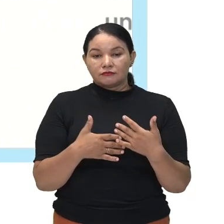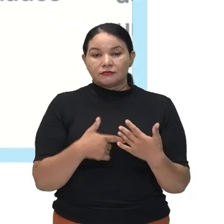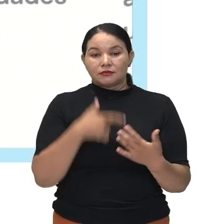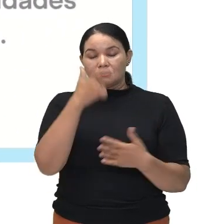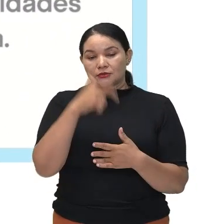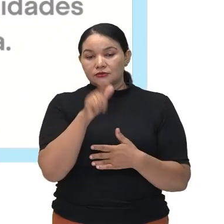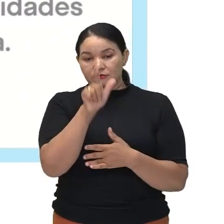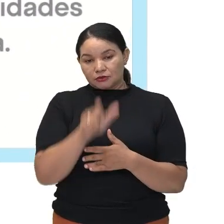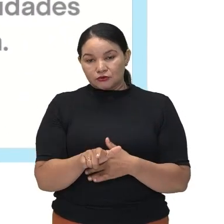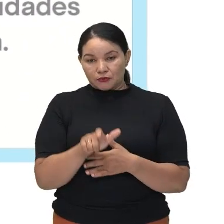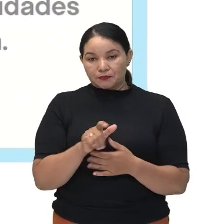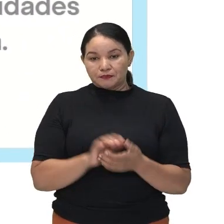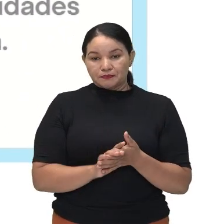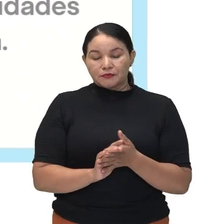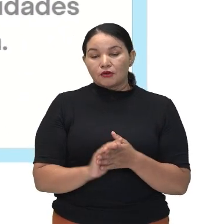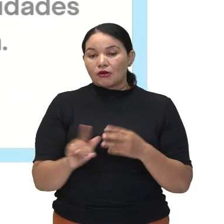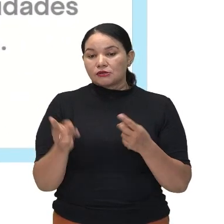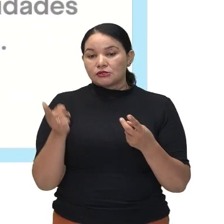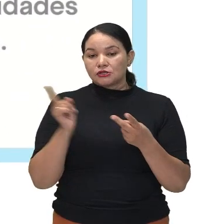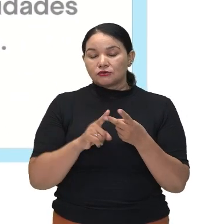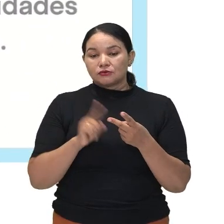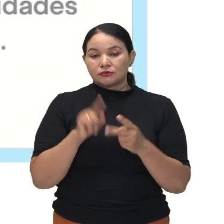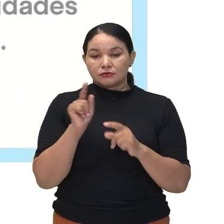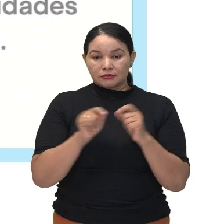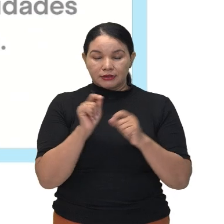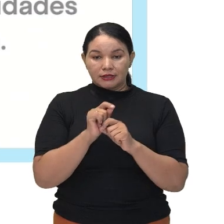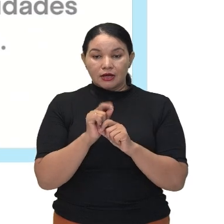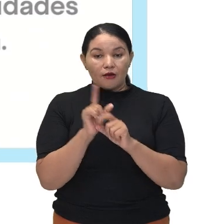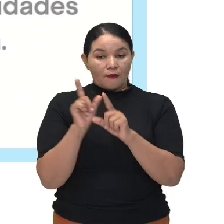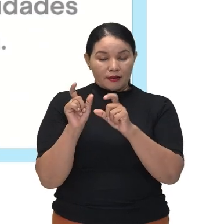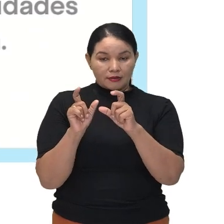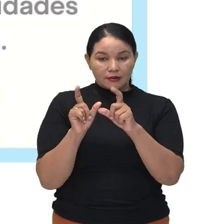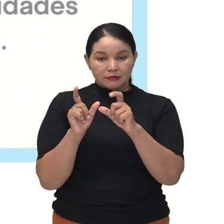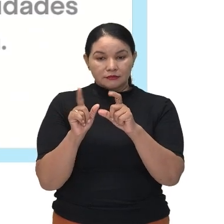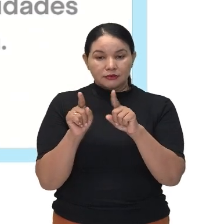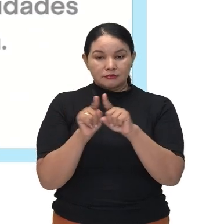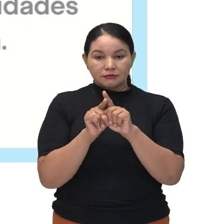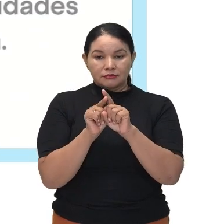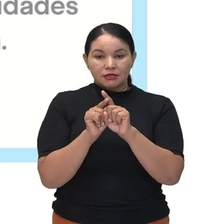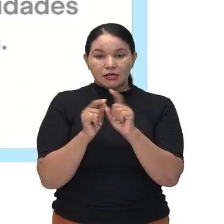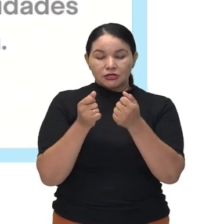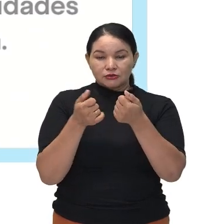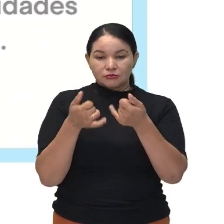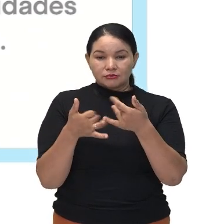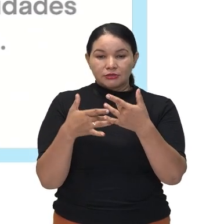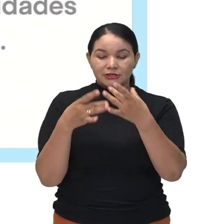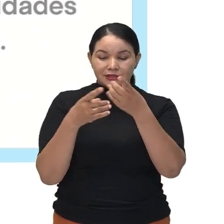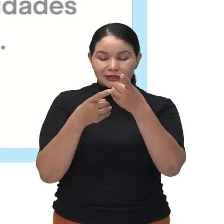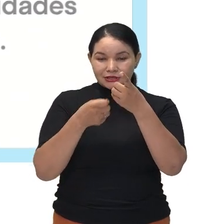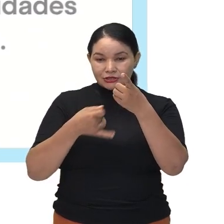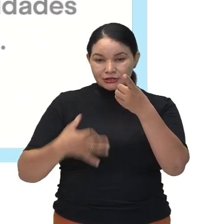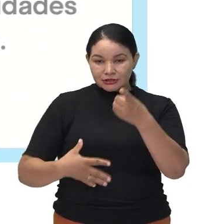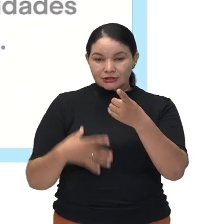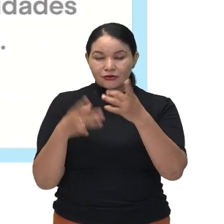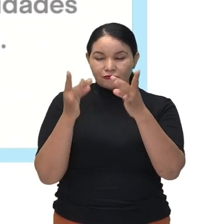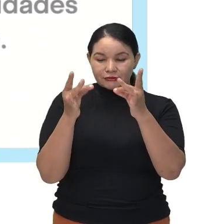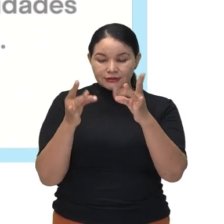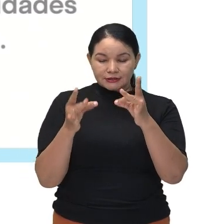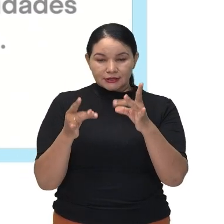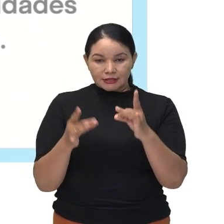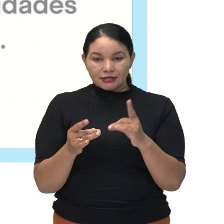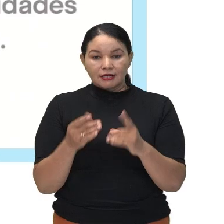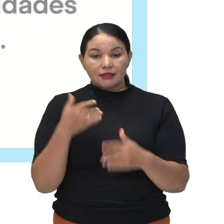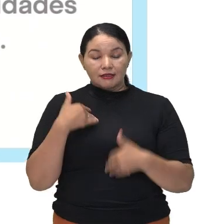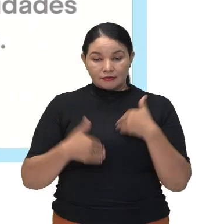E aí nós temos o retrato, que vai ser aquela descrição minuciosa, tanto do aspecto físico